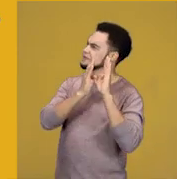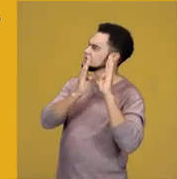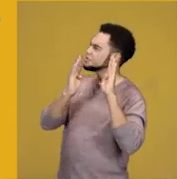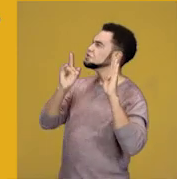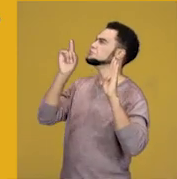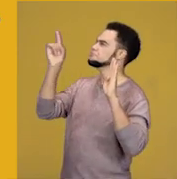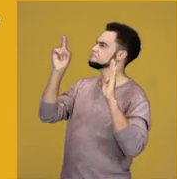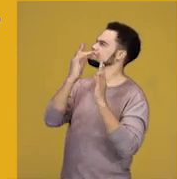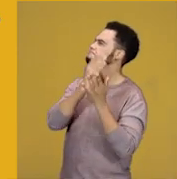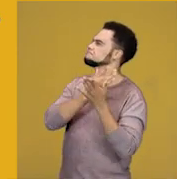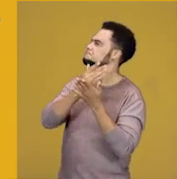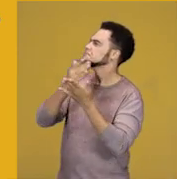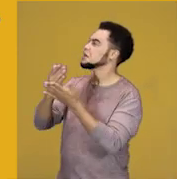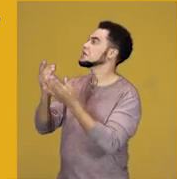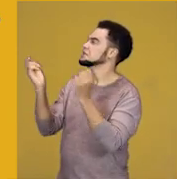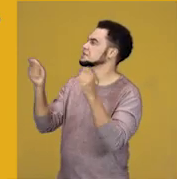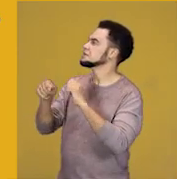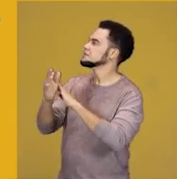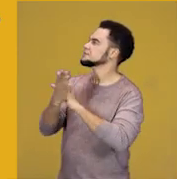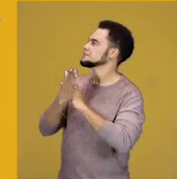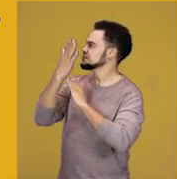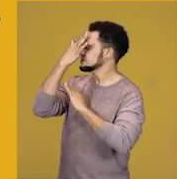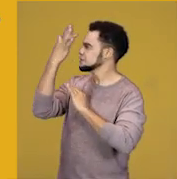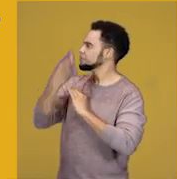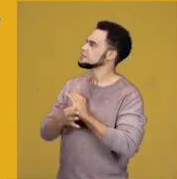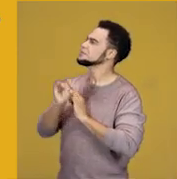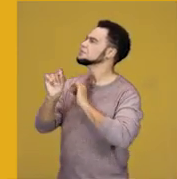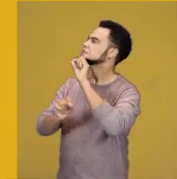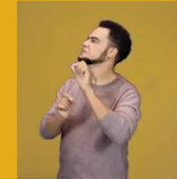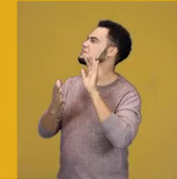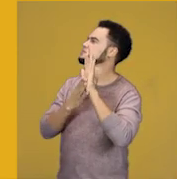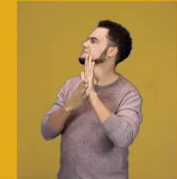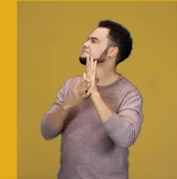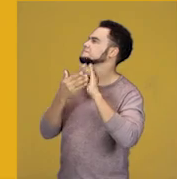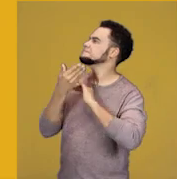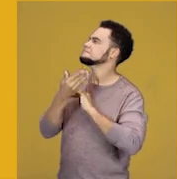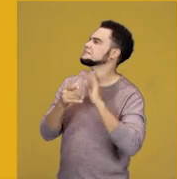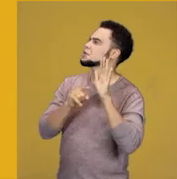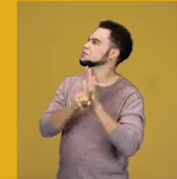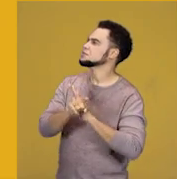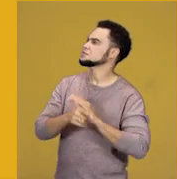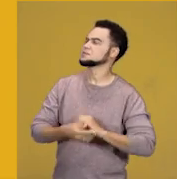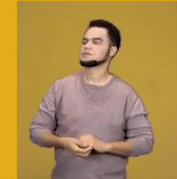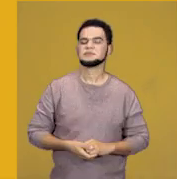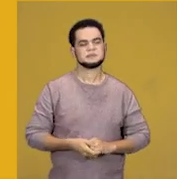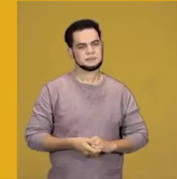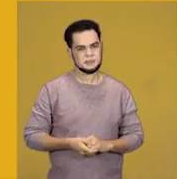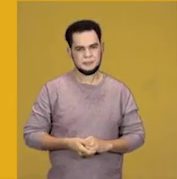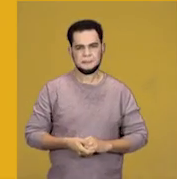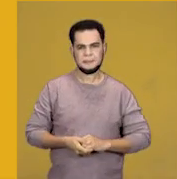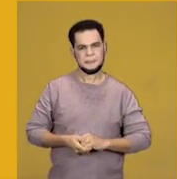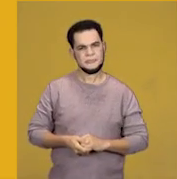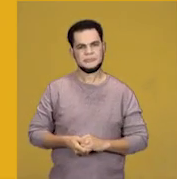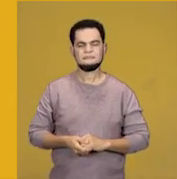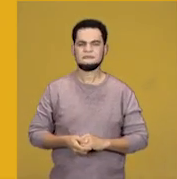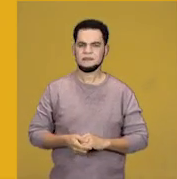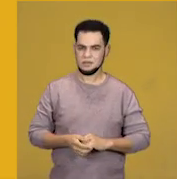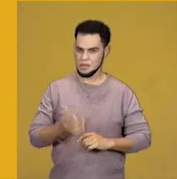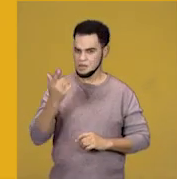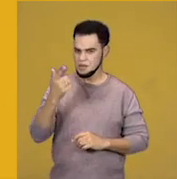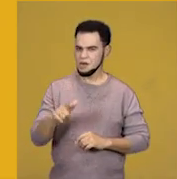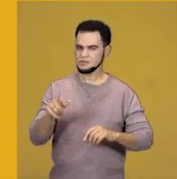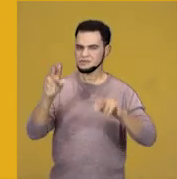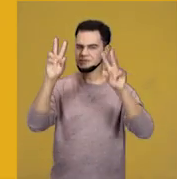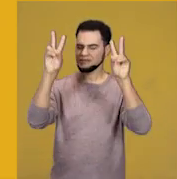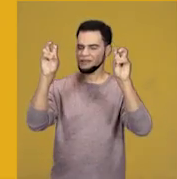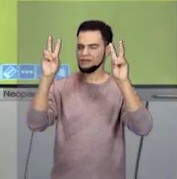a entender o que de fato a proposta pede. Vamos ver outros temas. Eu trouxe aqui, olha, outros